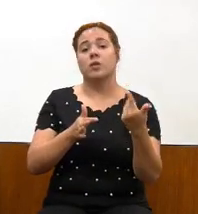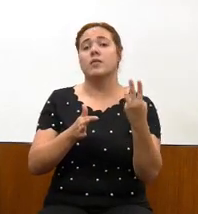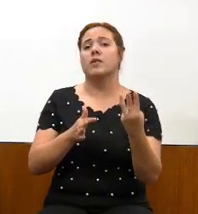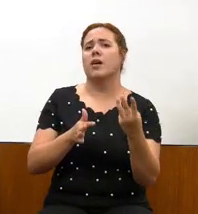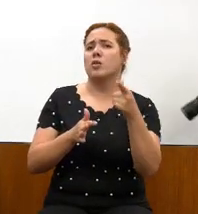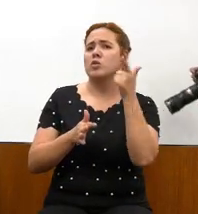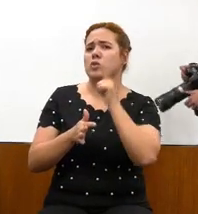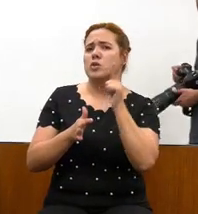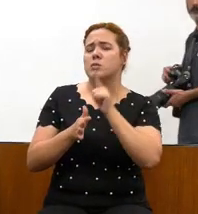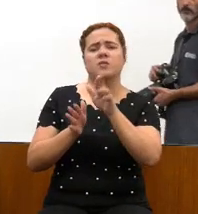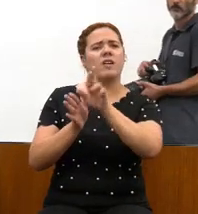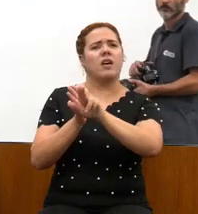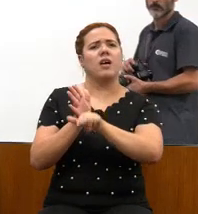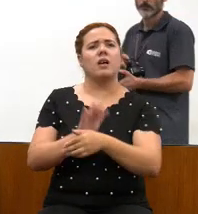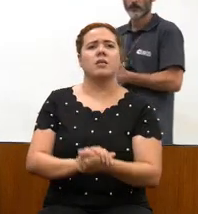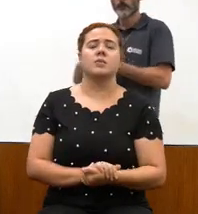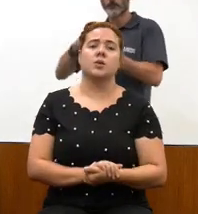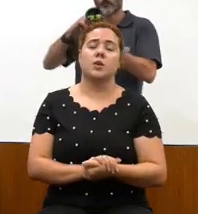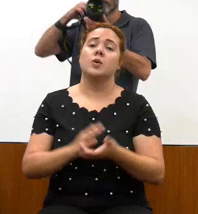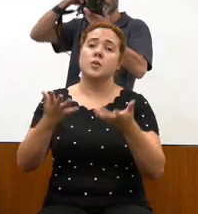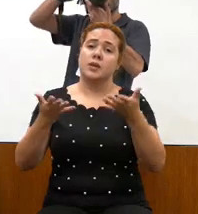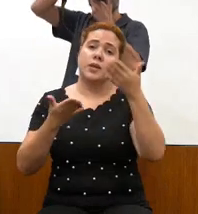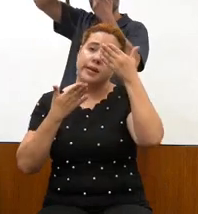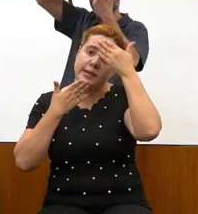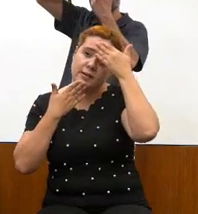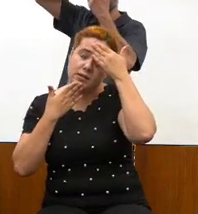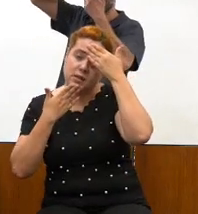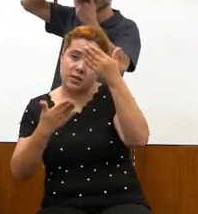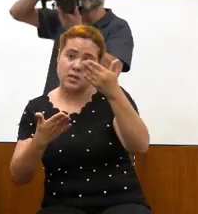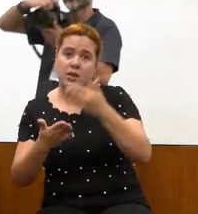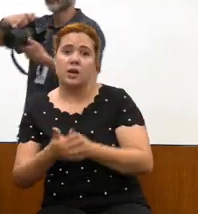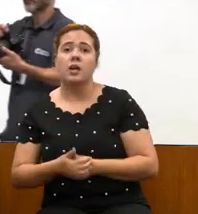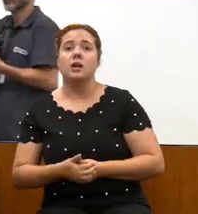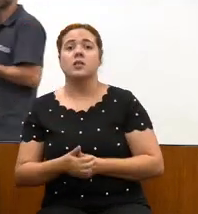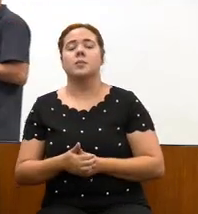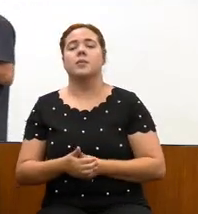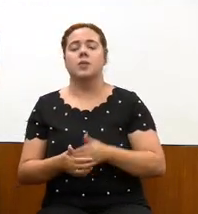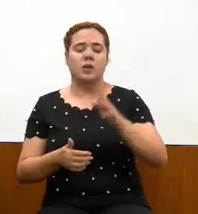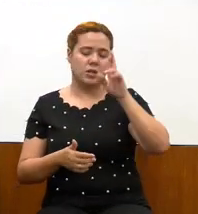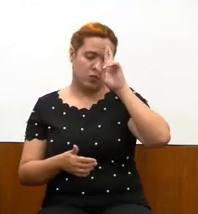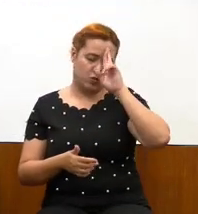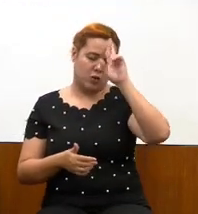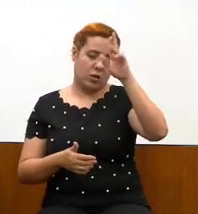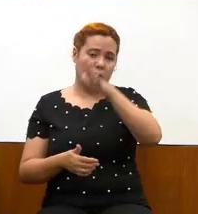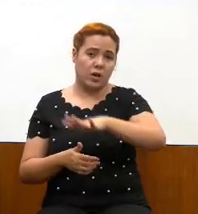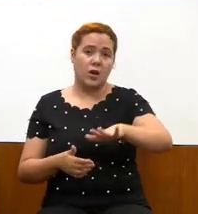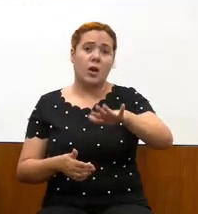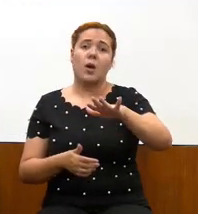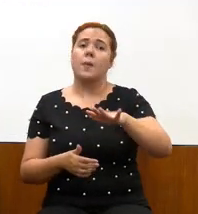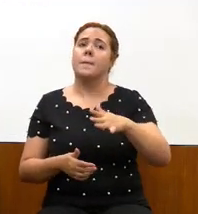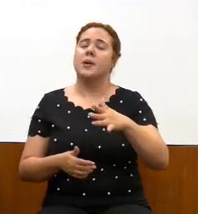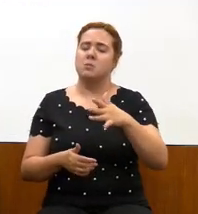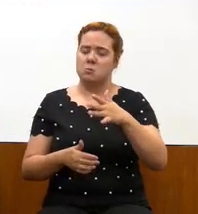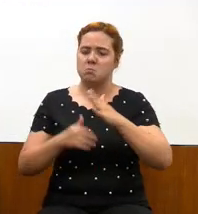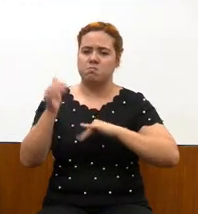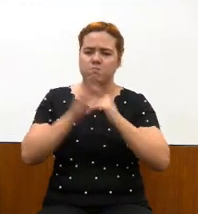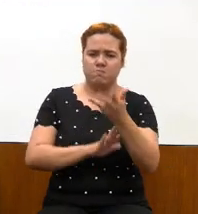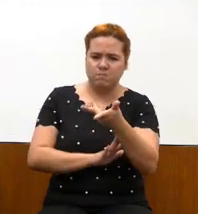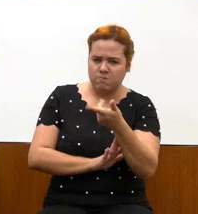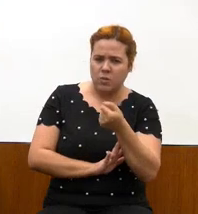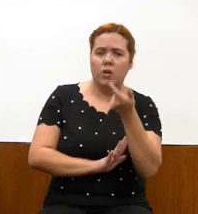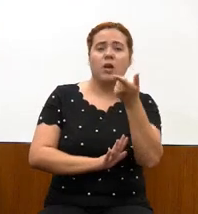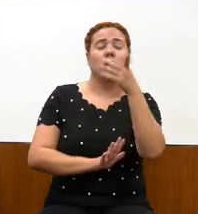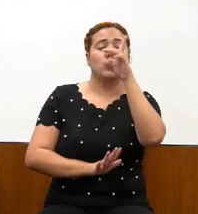para a nossa comissão. Agradecer ao senhor também pela condução dos trabalhos, levando aí com maestria a questão